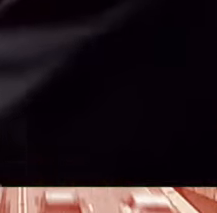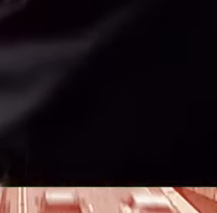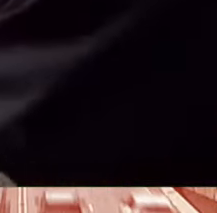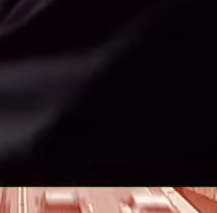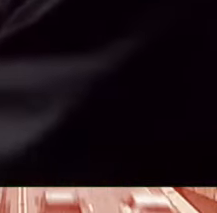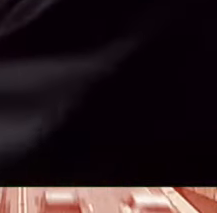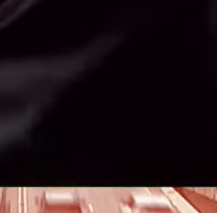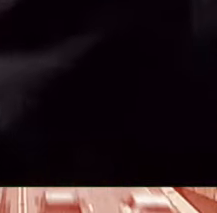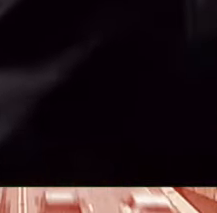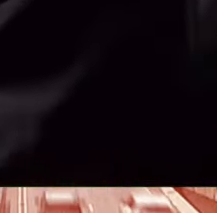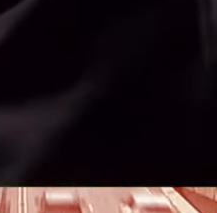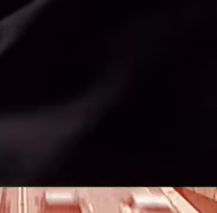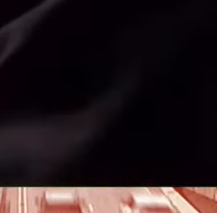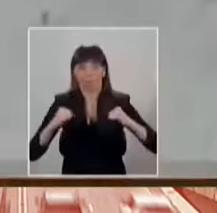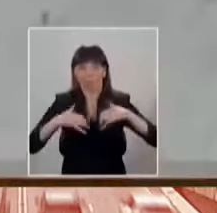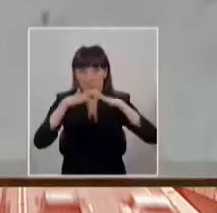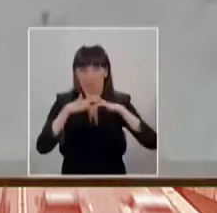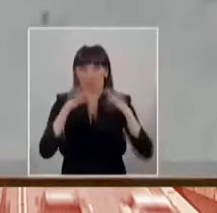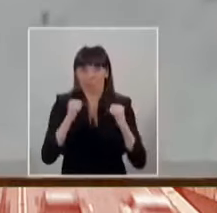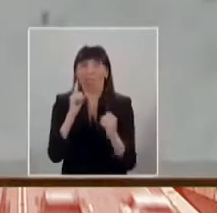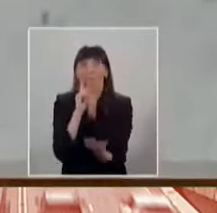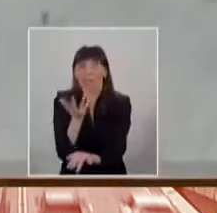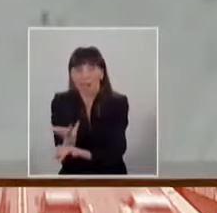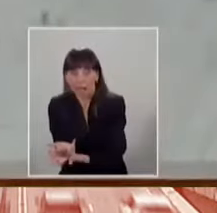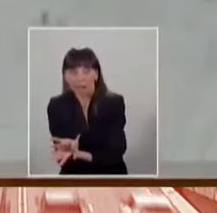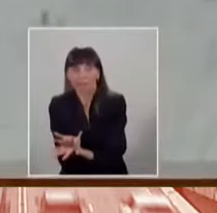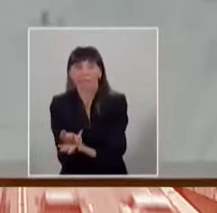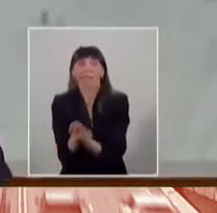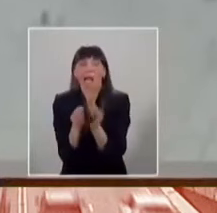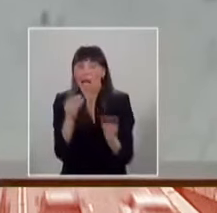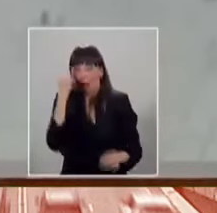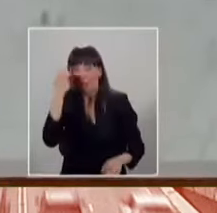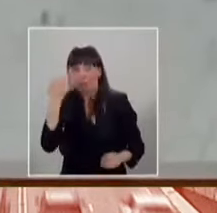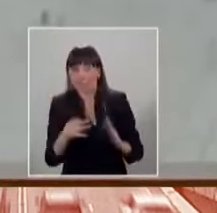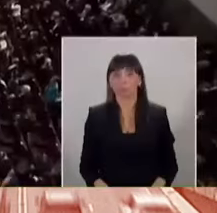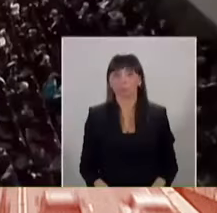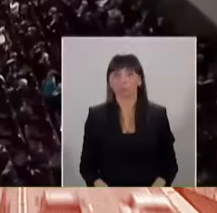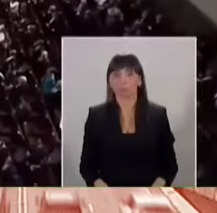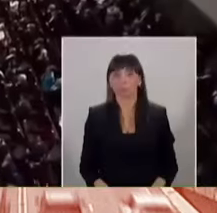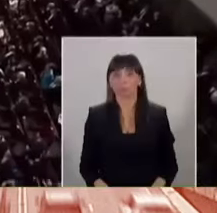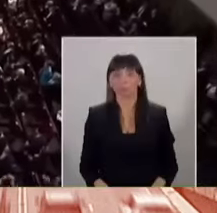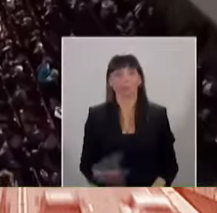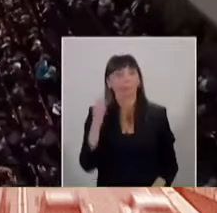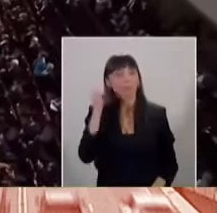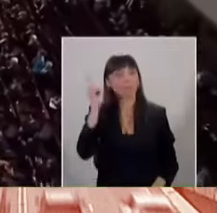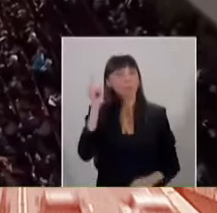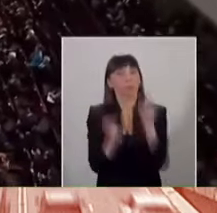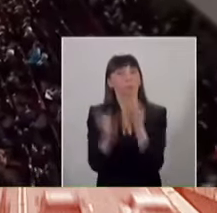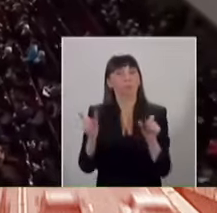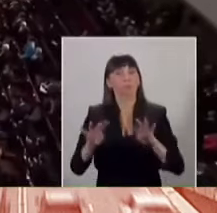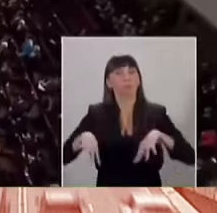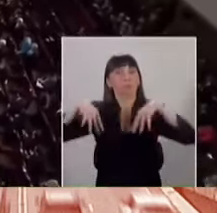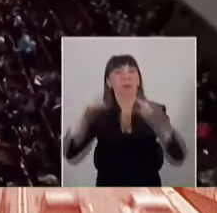né, de mandato. Mas é um registro importante, então, dessa tragédia com esse helicóptero que